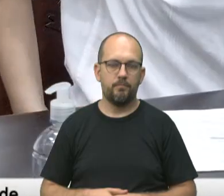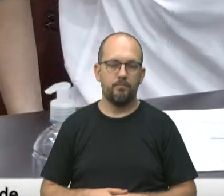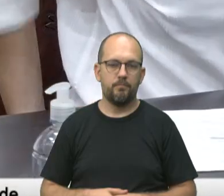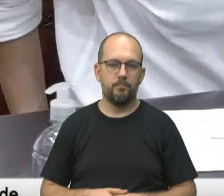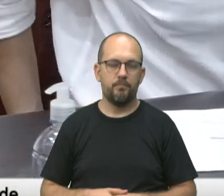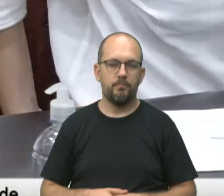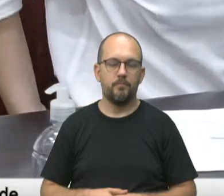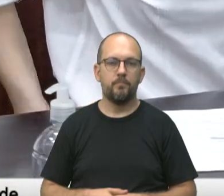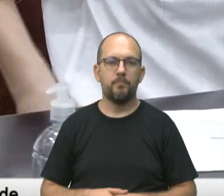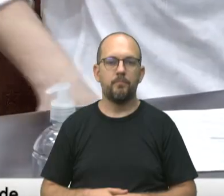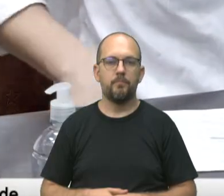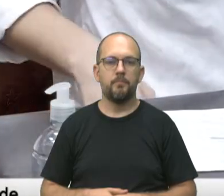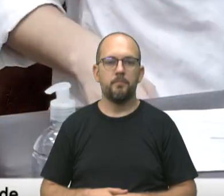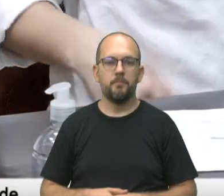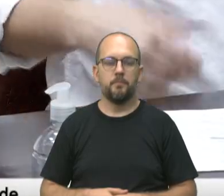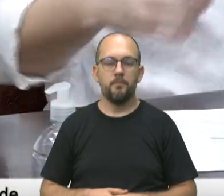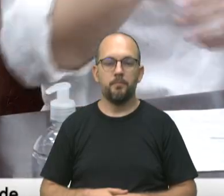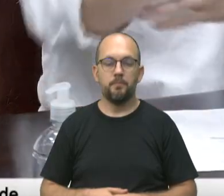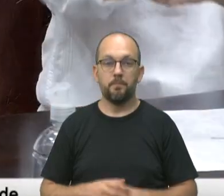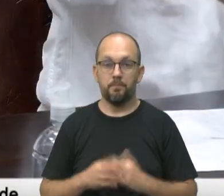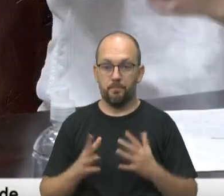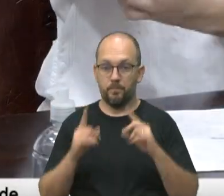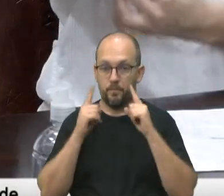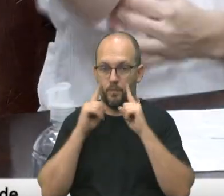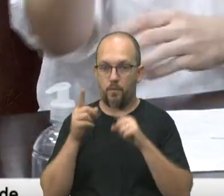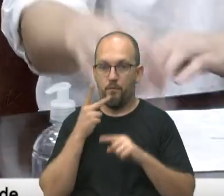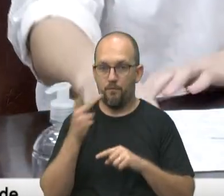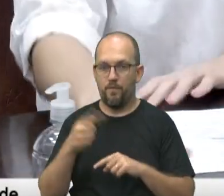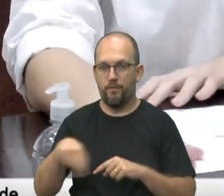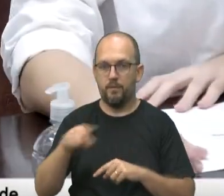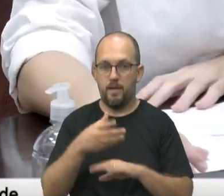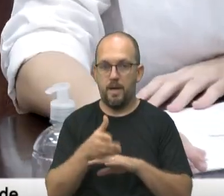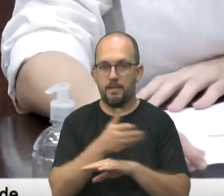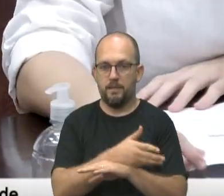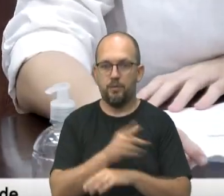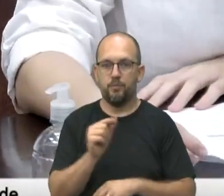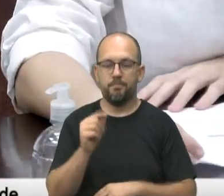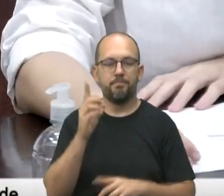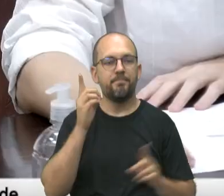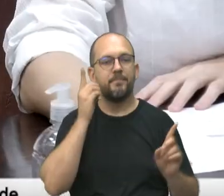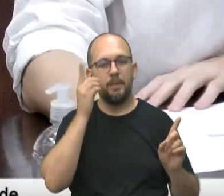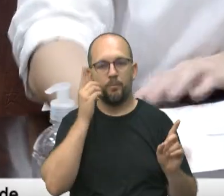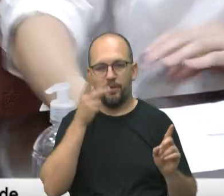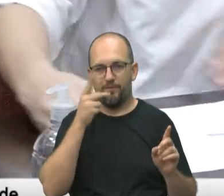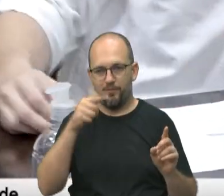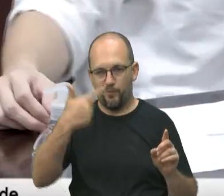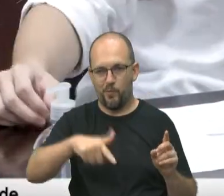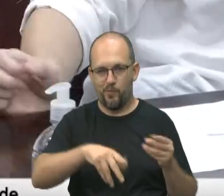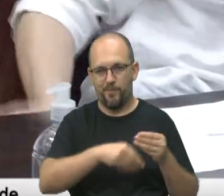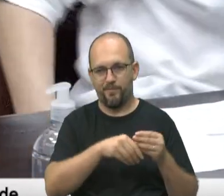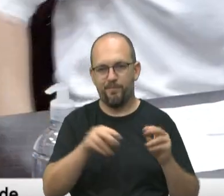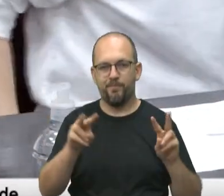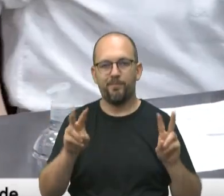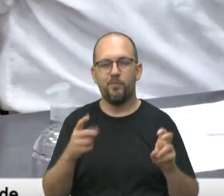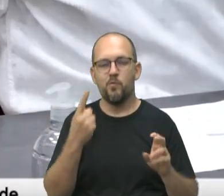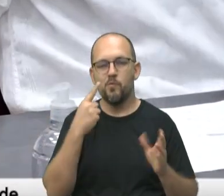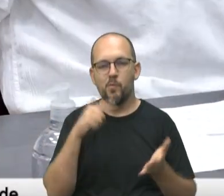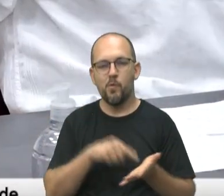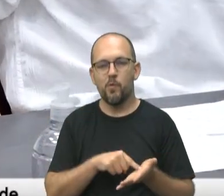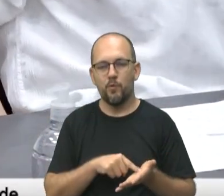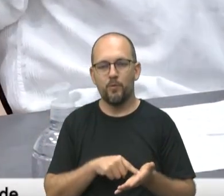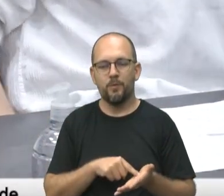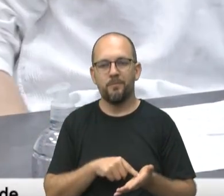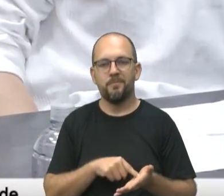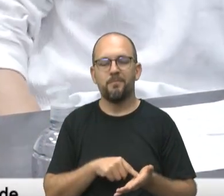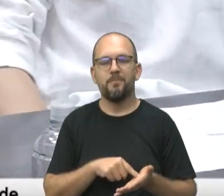olha, o que eu falei para vocês antes, o deputado falou depois sobre um ponto, e